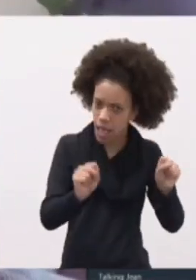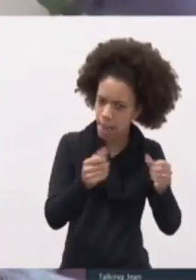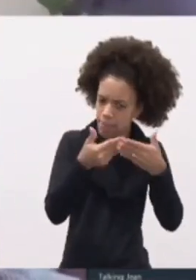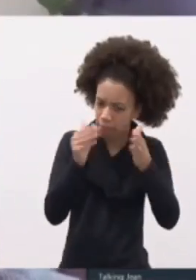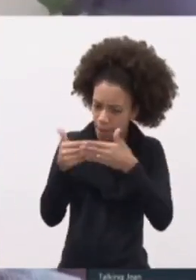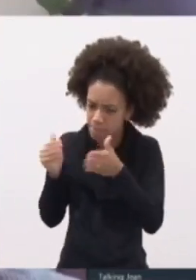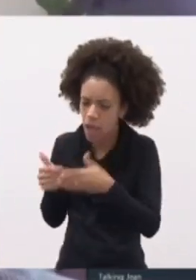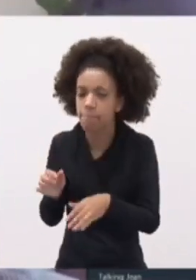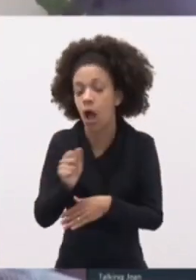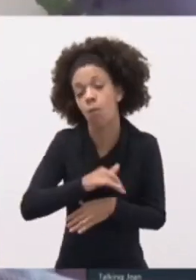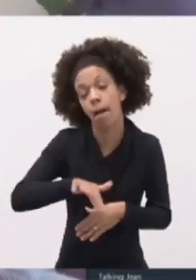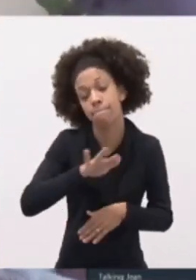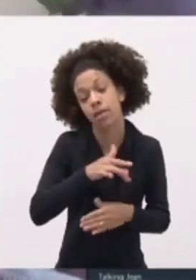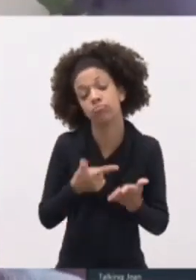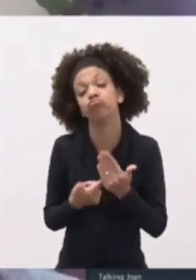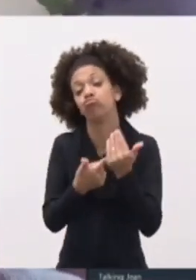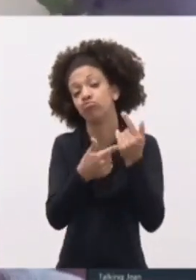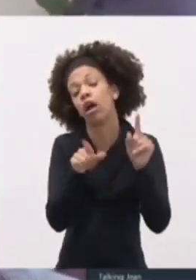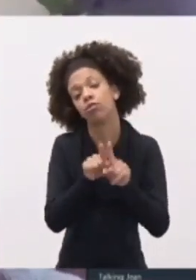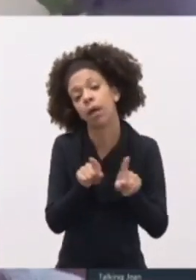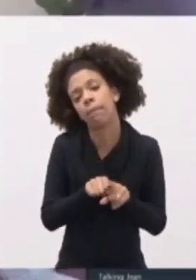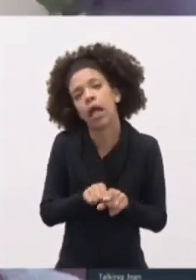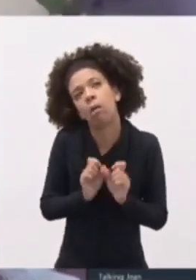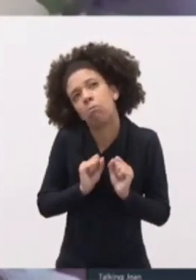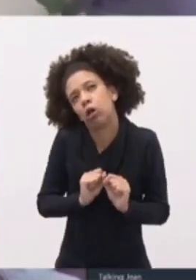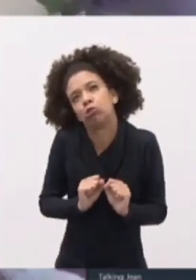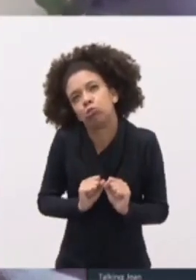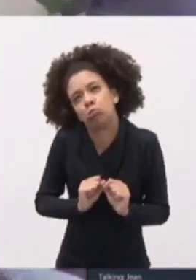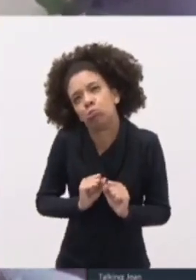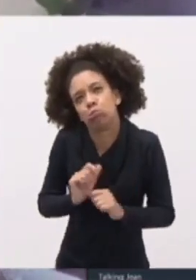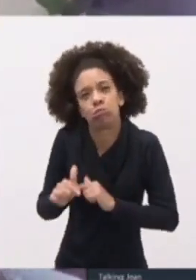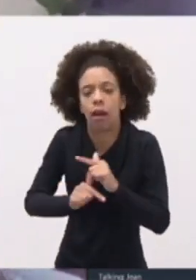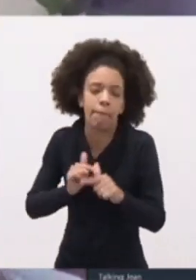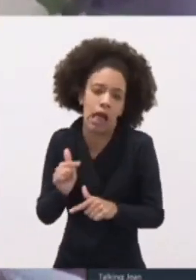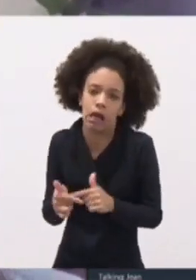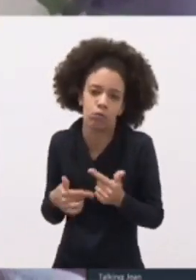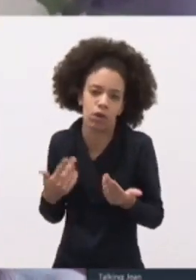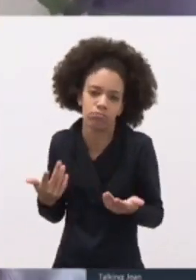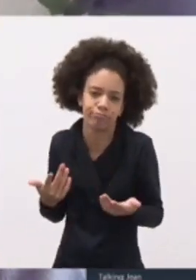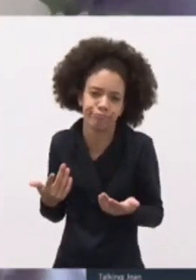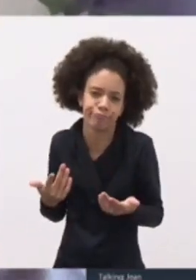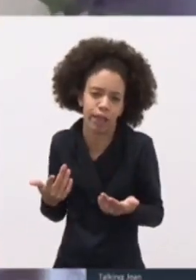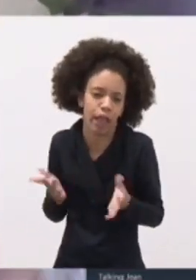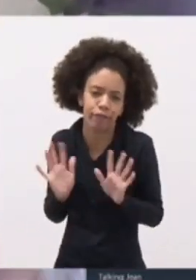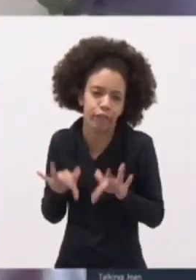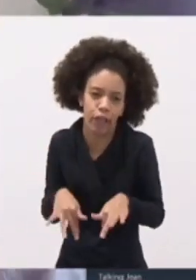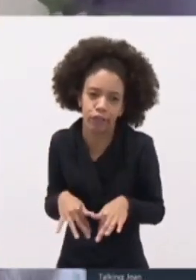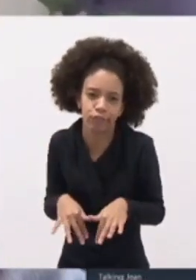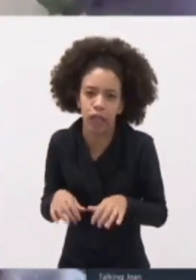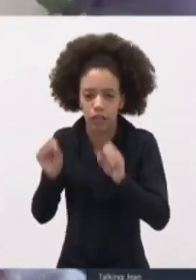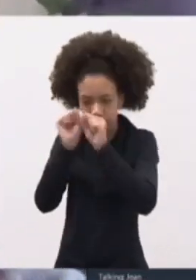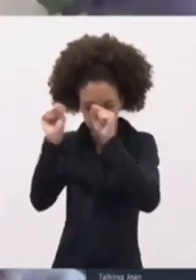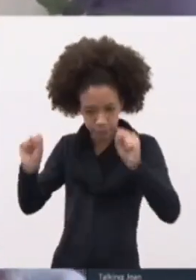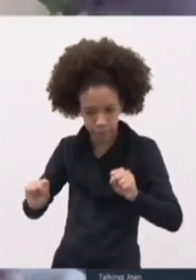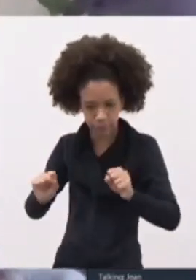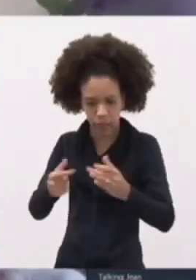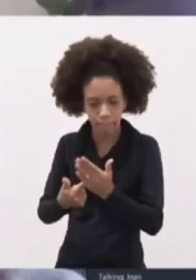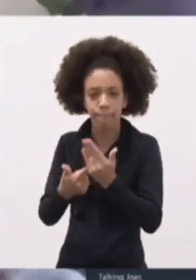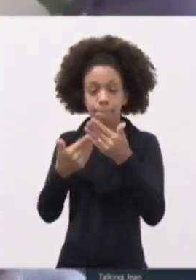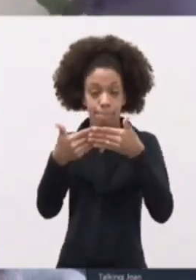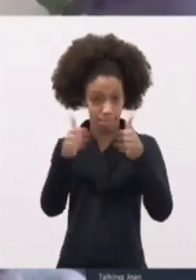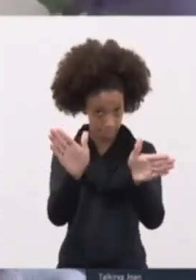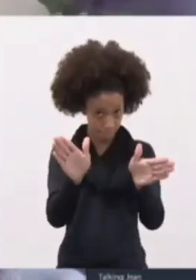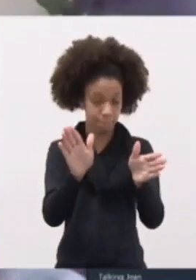trabalhar com ambientes digitais, você pode trabalhar com, enfim, plataformas digitais abertas,